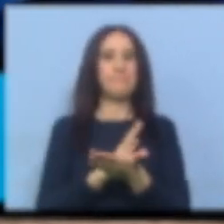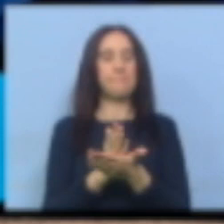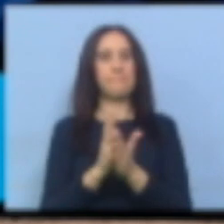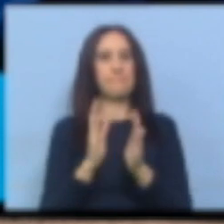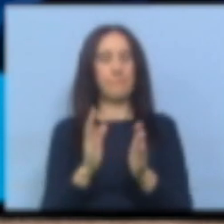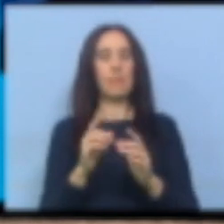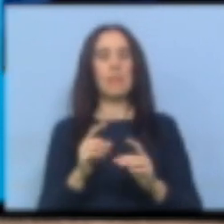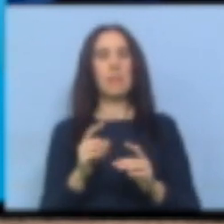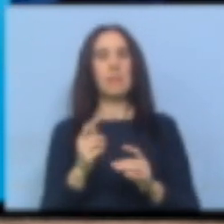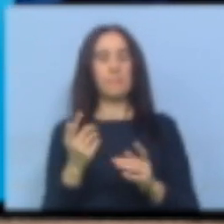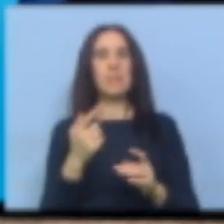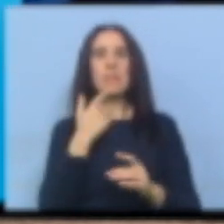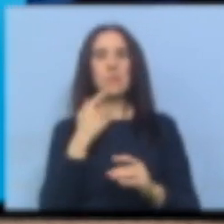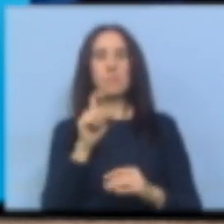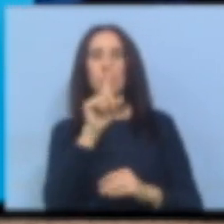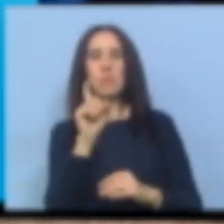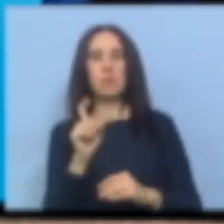era pós-secular,